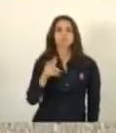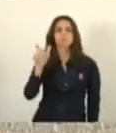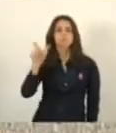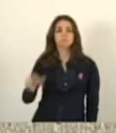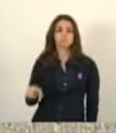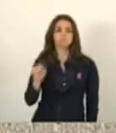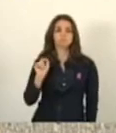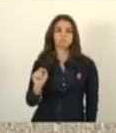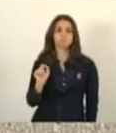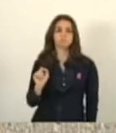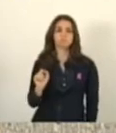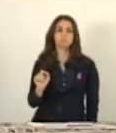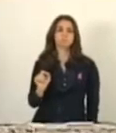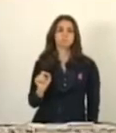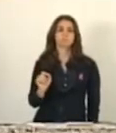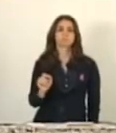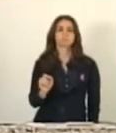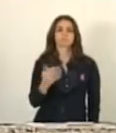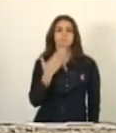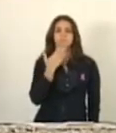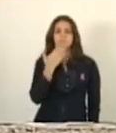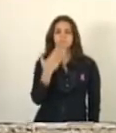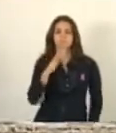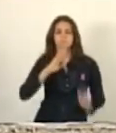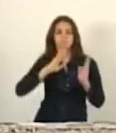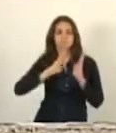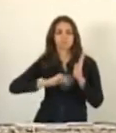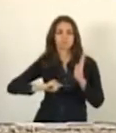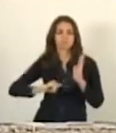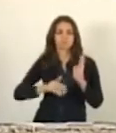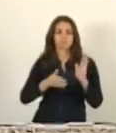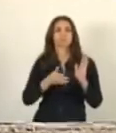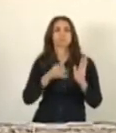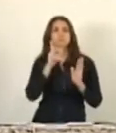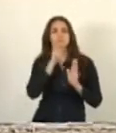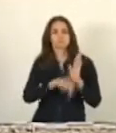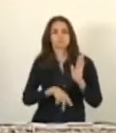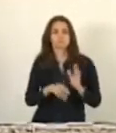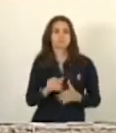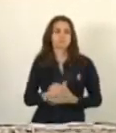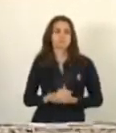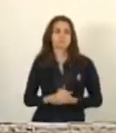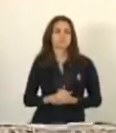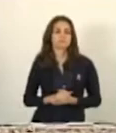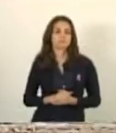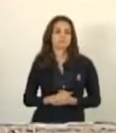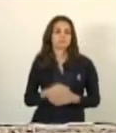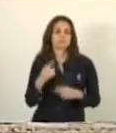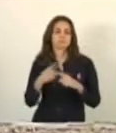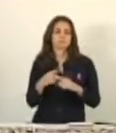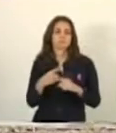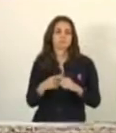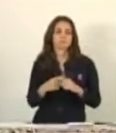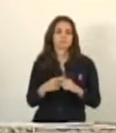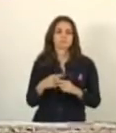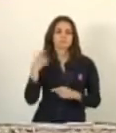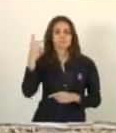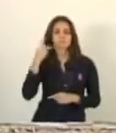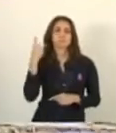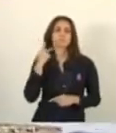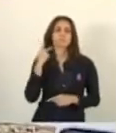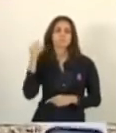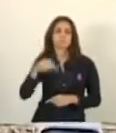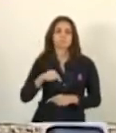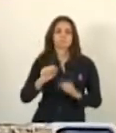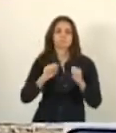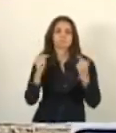o deputado que pedisse baixada de pauta desse projeto, uma vez que a Procuradoria da